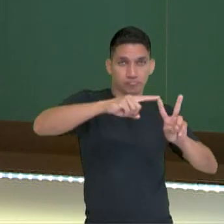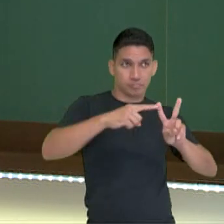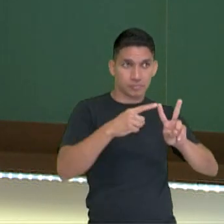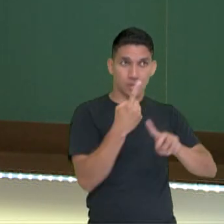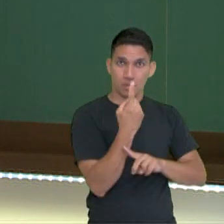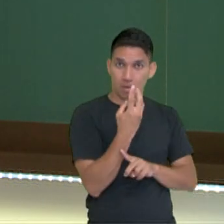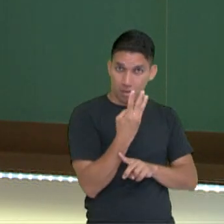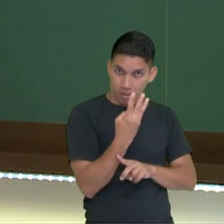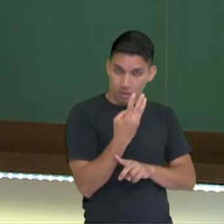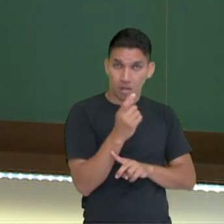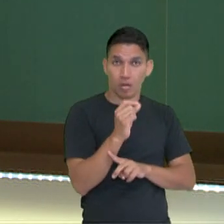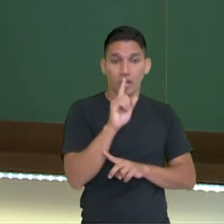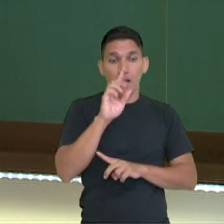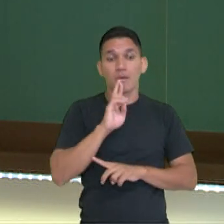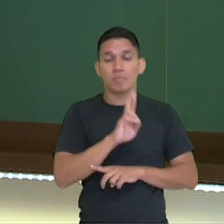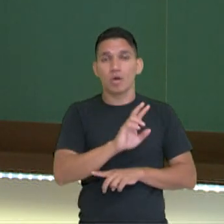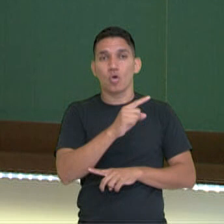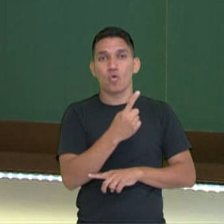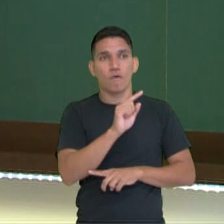deu